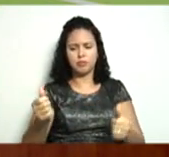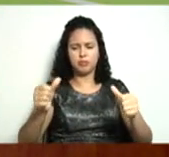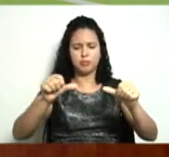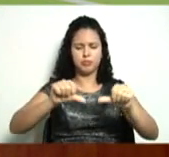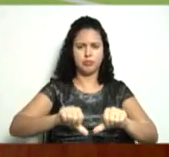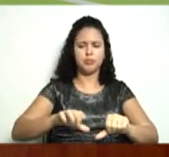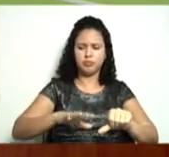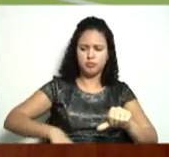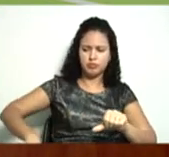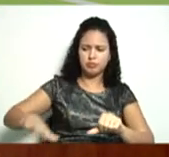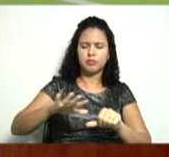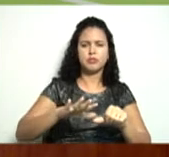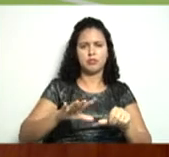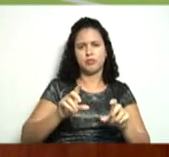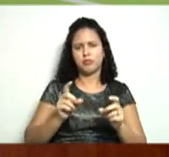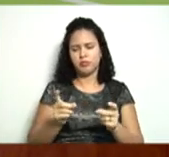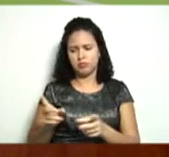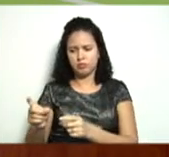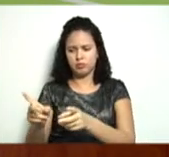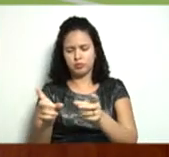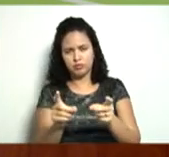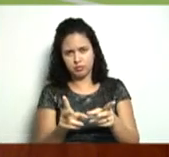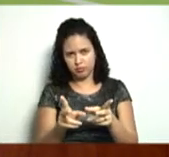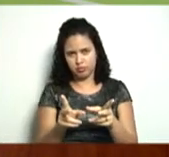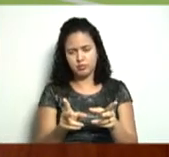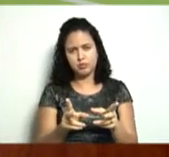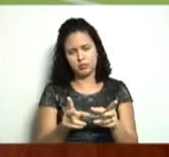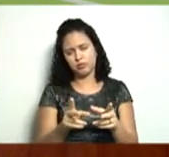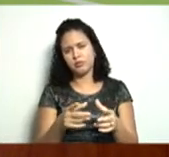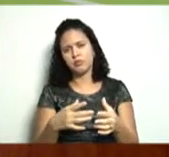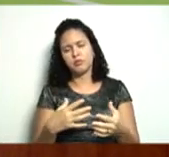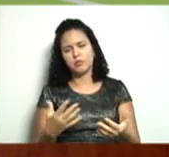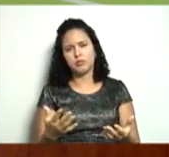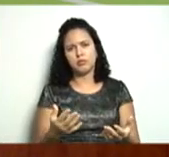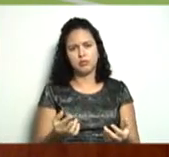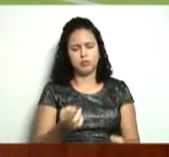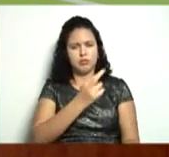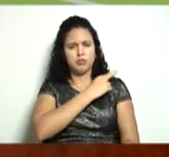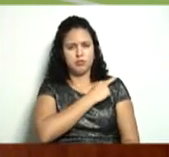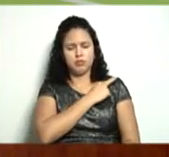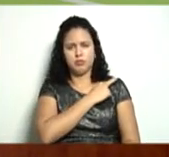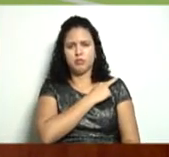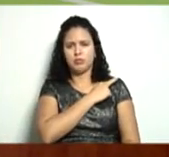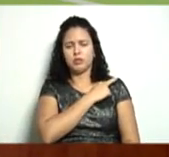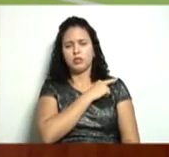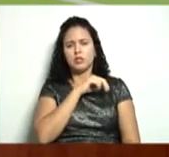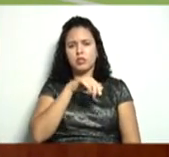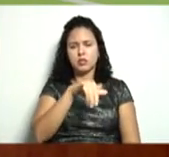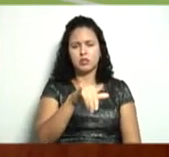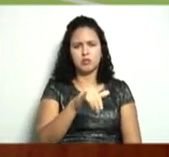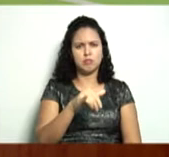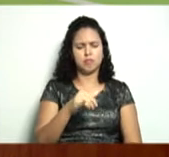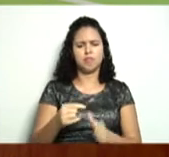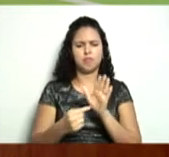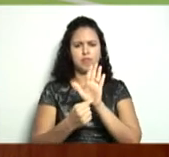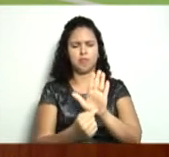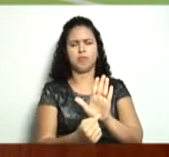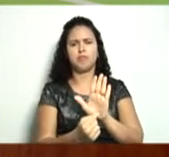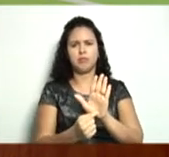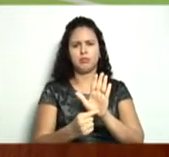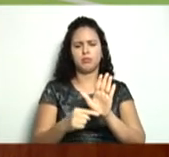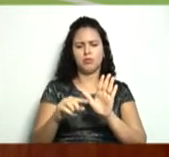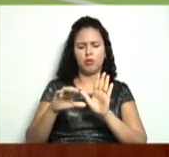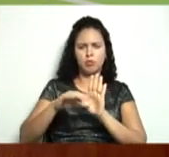do mercado ou qualquer outro fator, não vai haver essa responsabilização. Mas se ficar configurada a fraude ou a